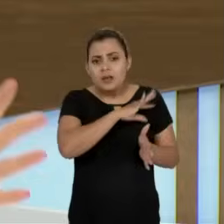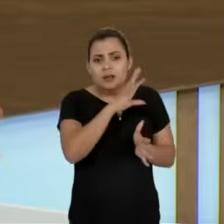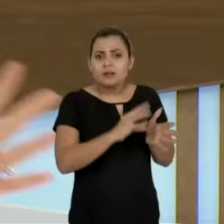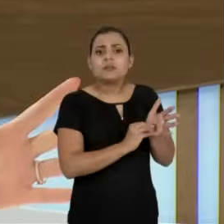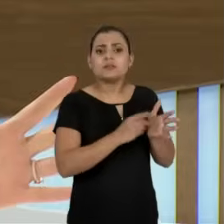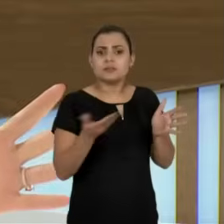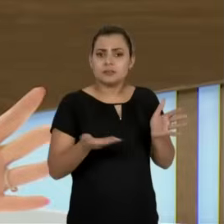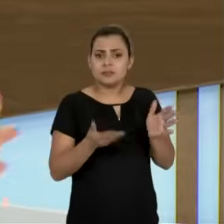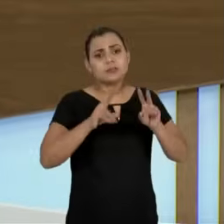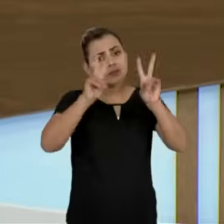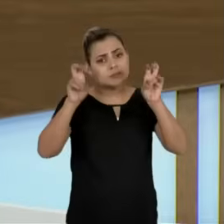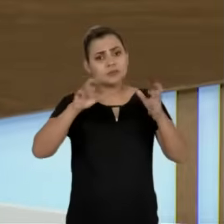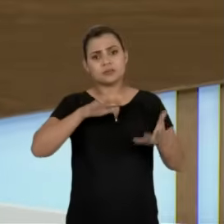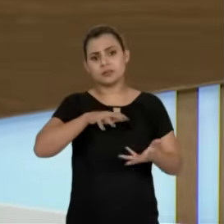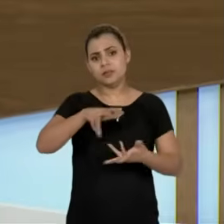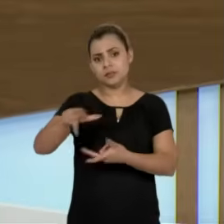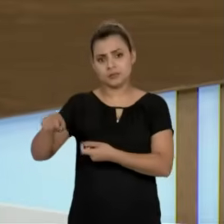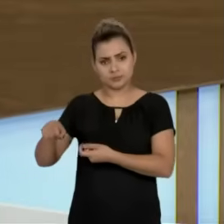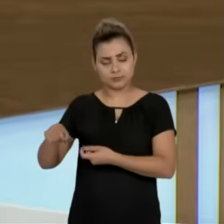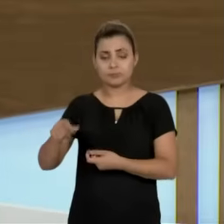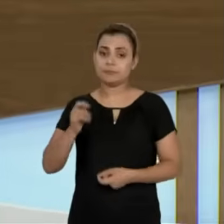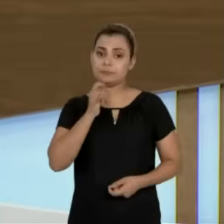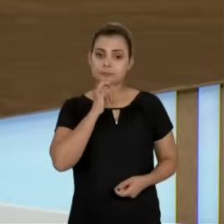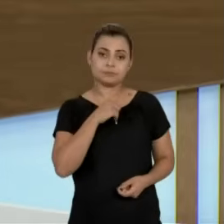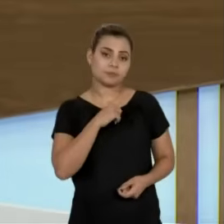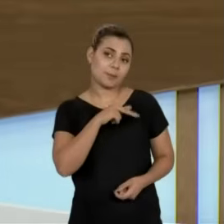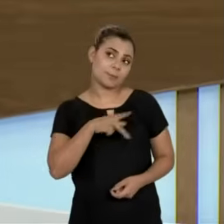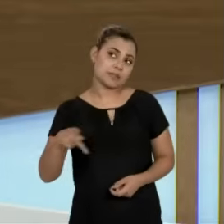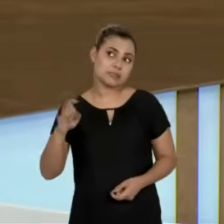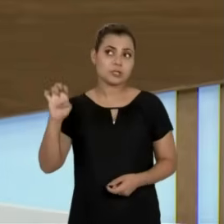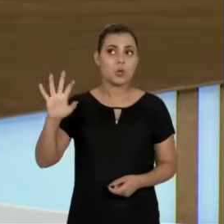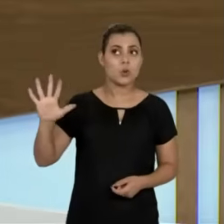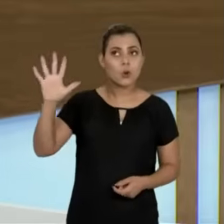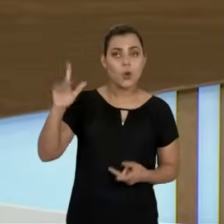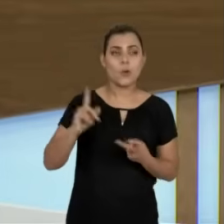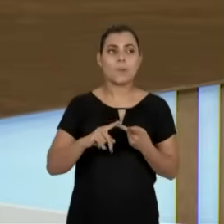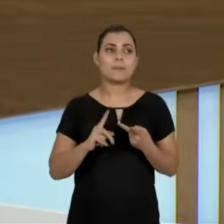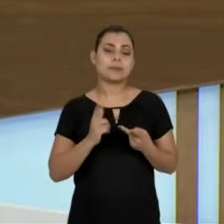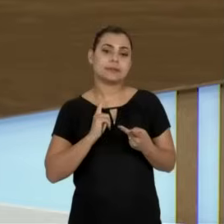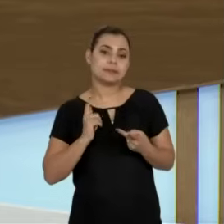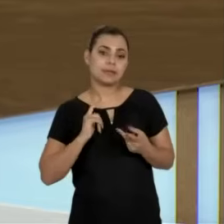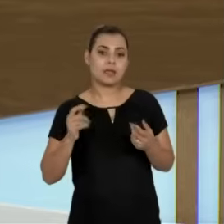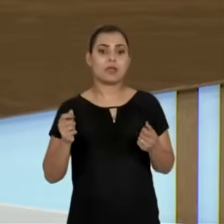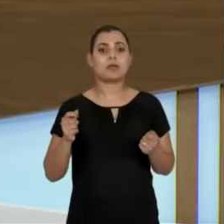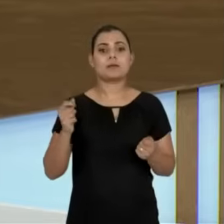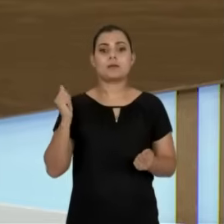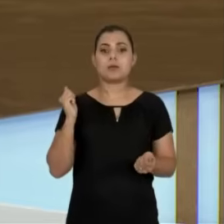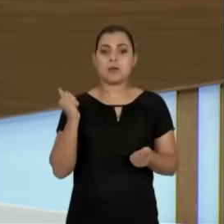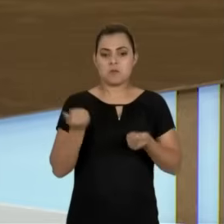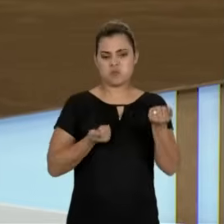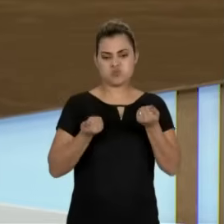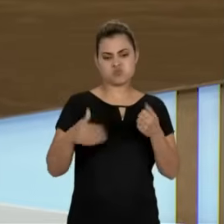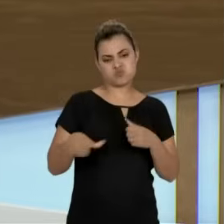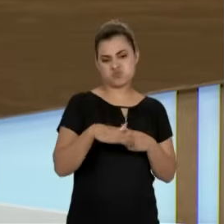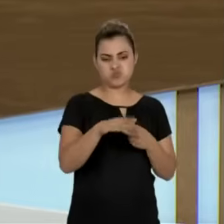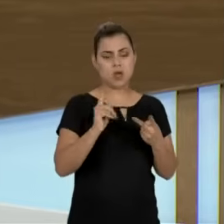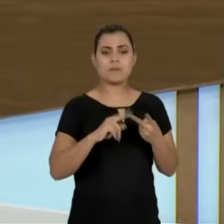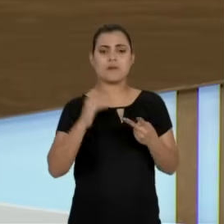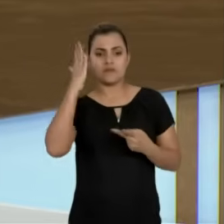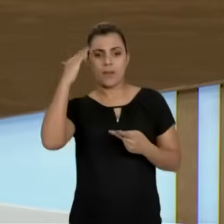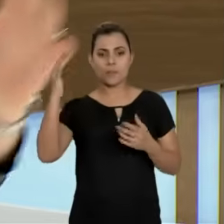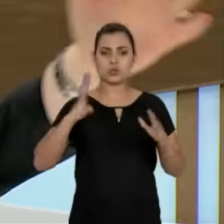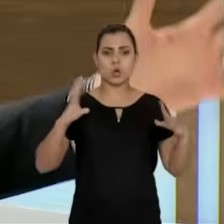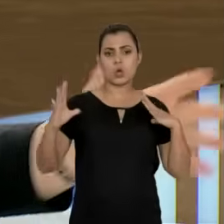Amazônia é um tema mundial, né? Então, você tinha presidentes europeus falando, você tinha piloto de Fórmula 1 falando, você tinha artista de